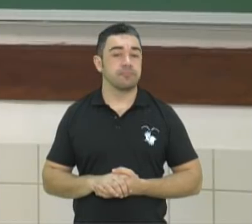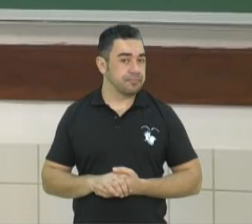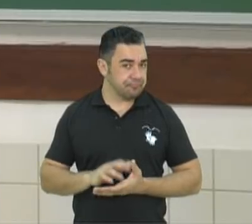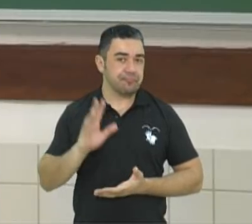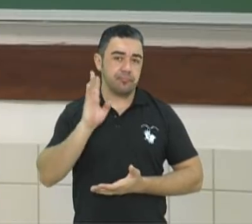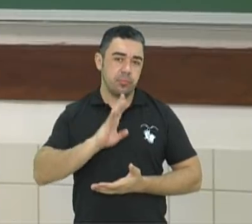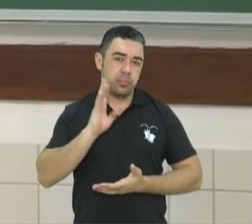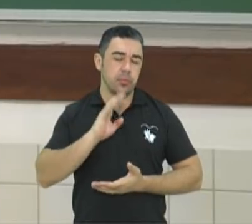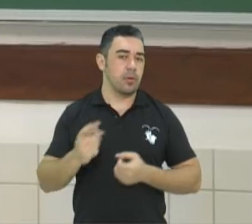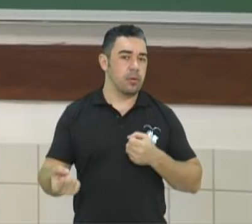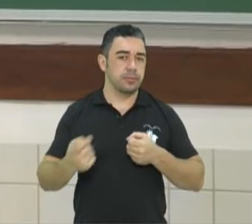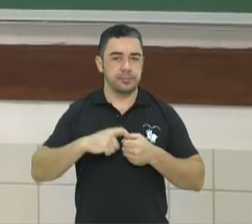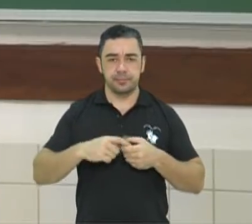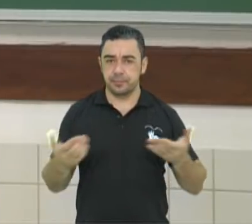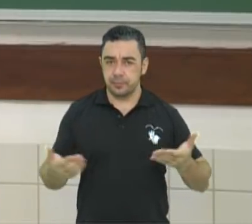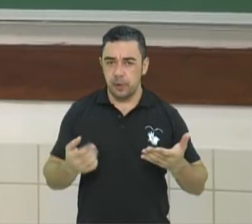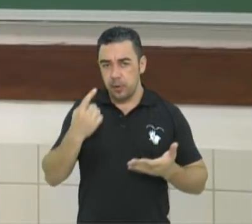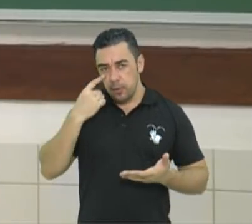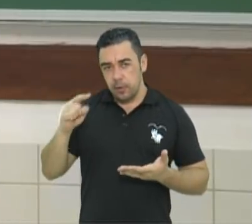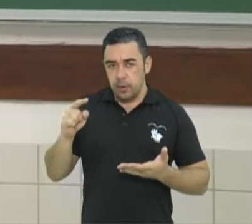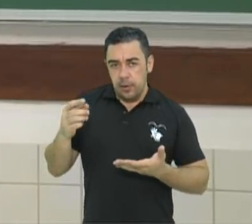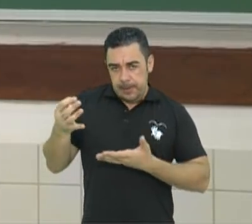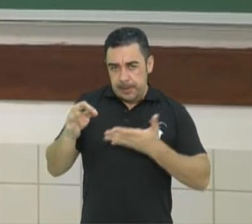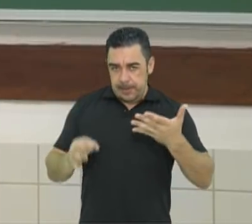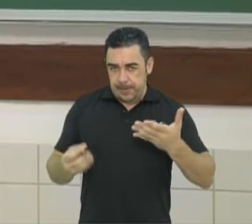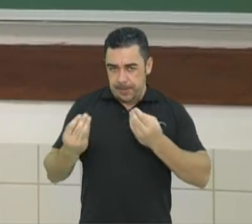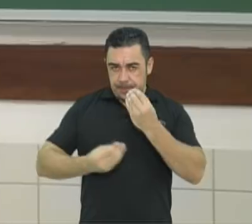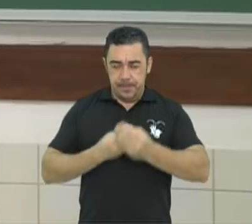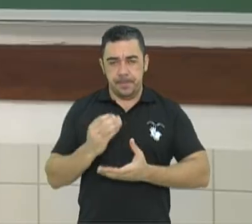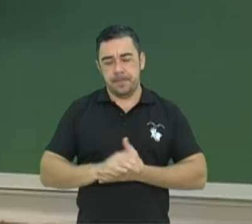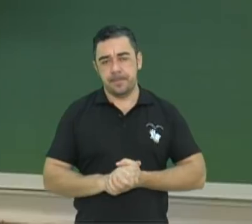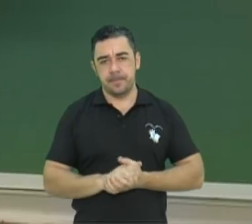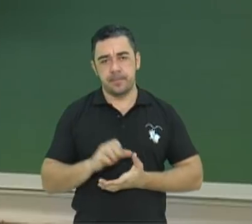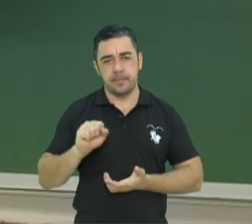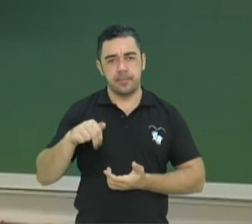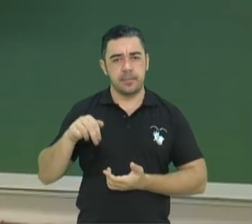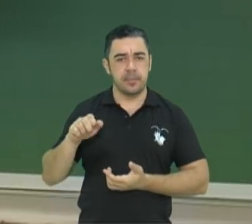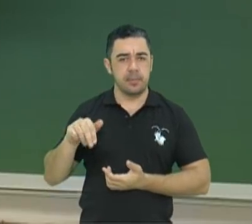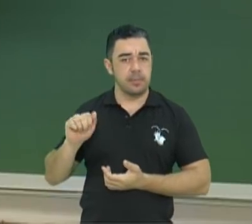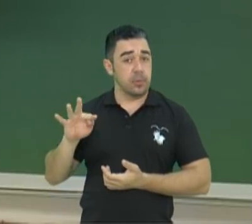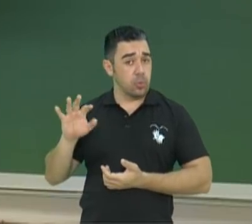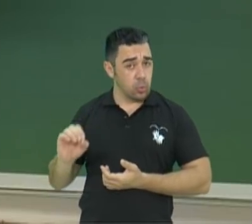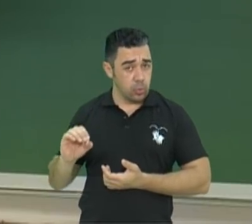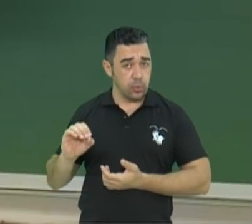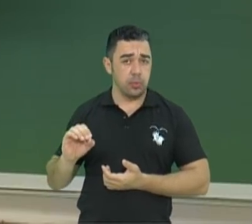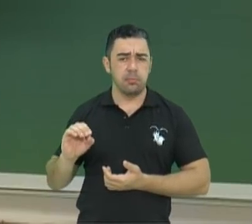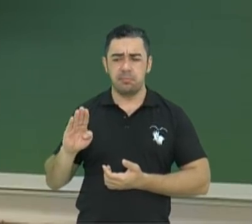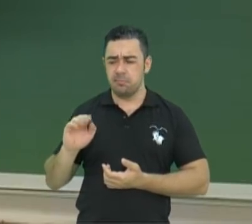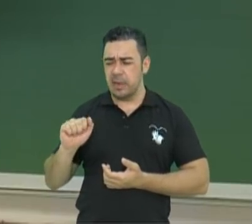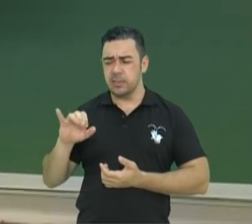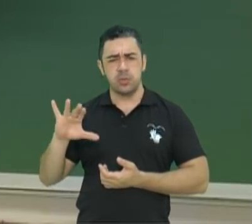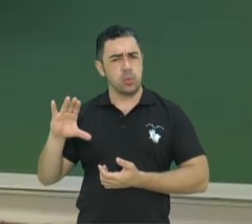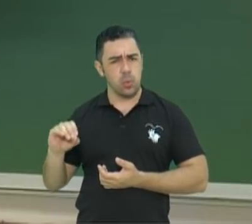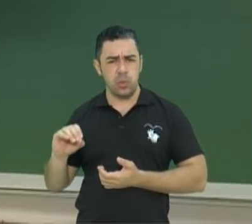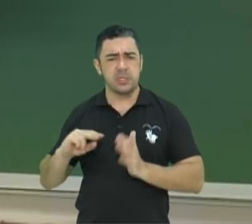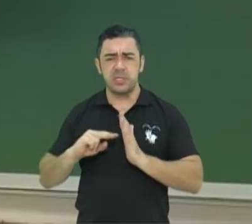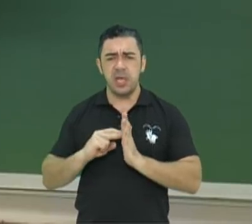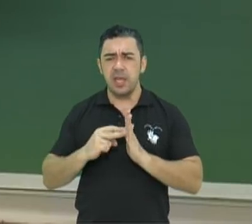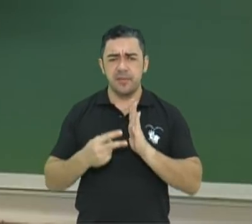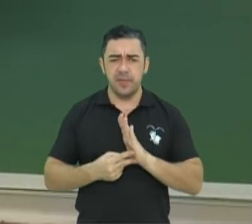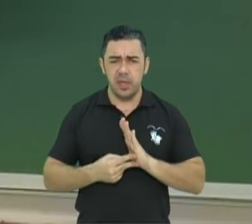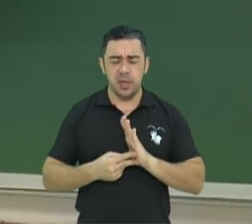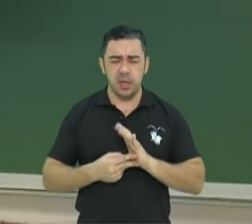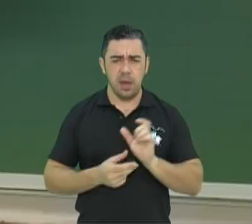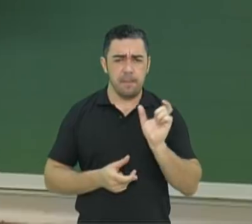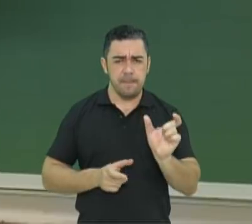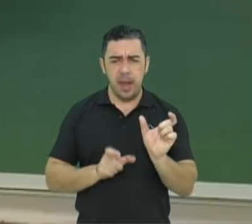Legal, pessoal, voltamos. Vamos conferir aqui comigo. Saneamento básico. O que será que essa expressão, né, quando ela se